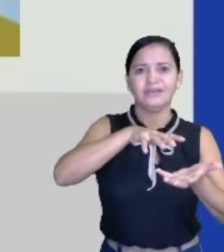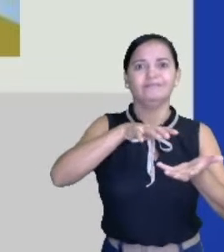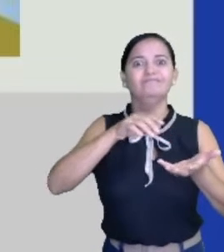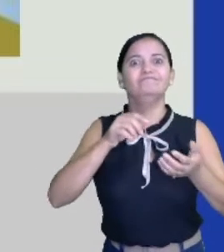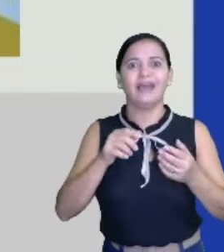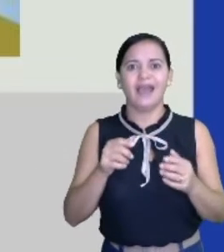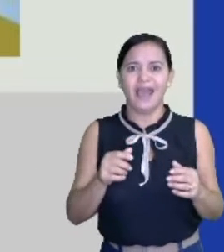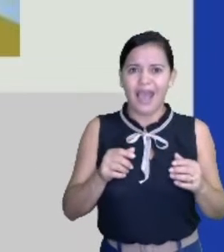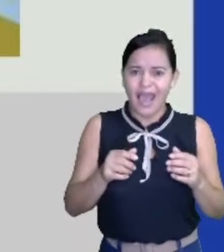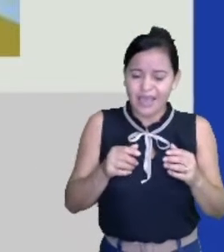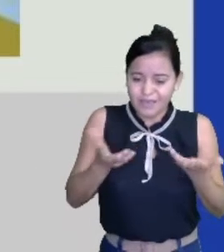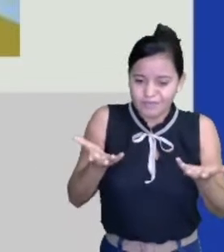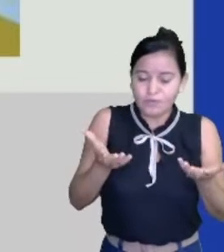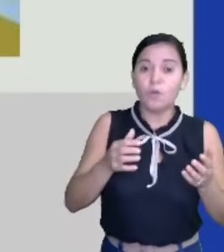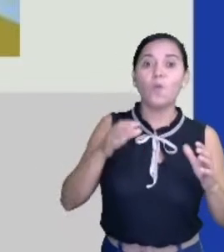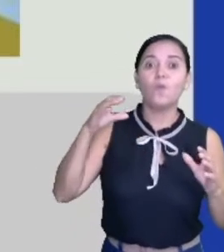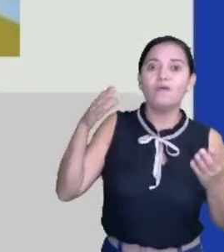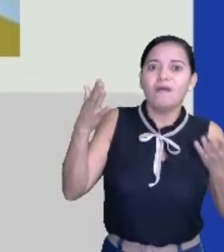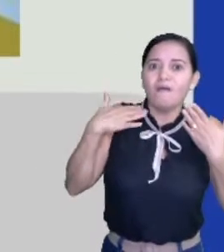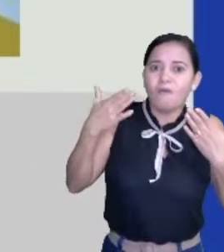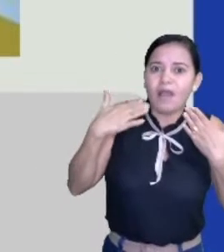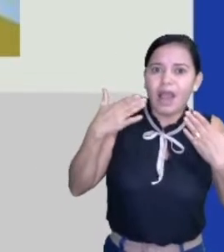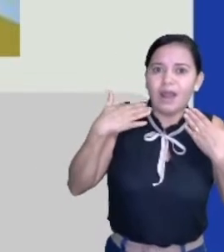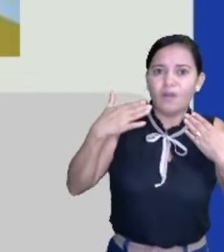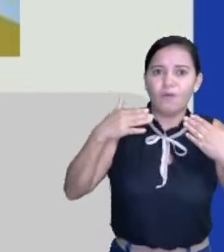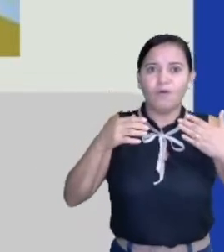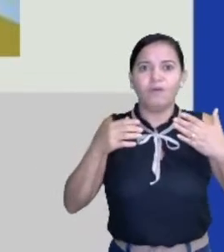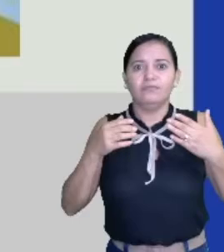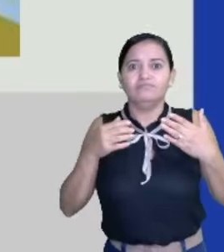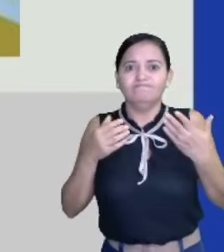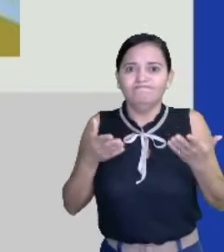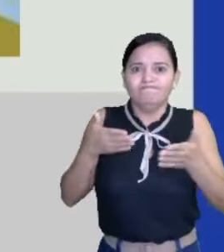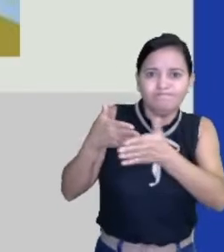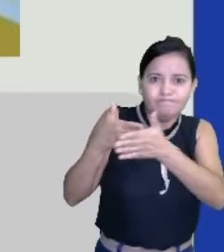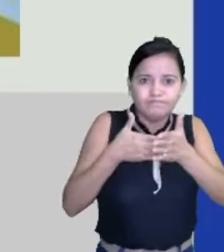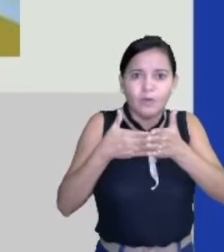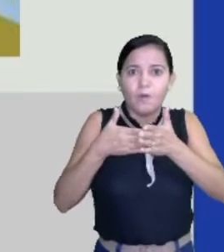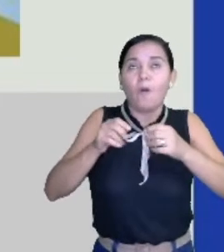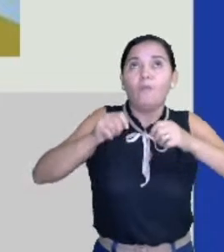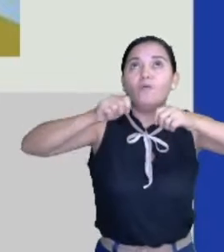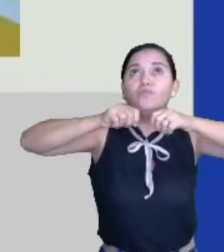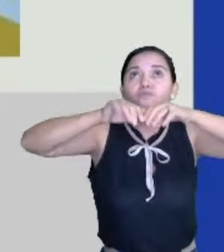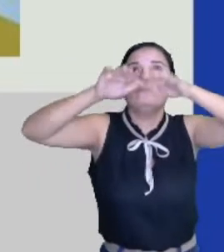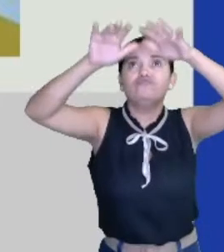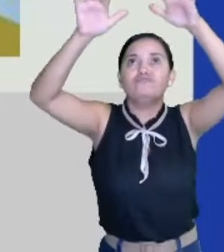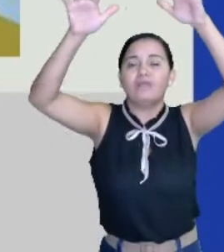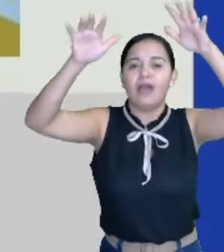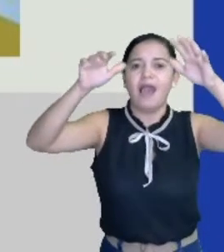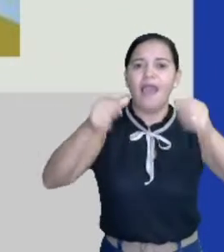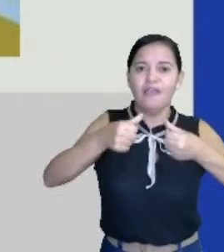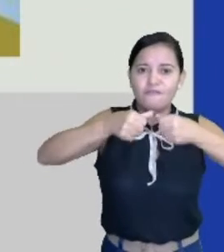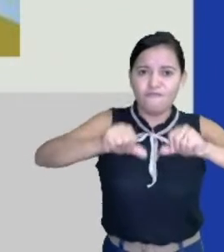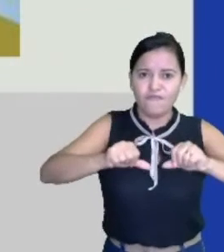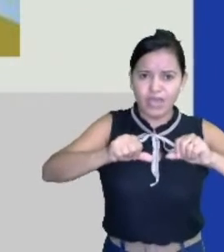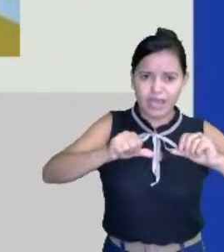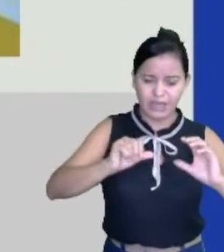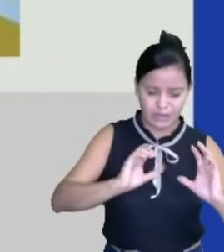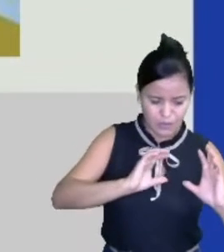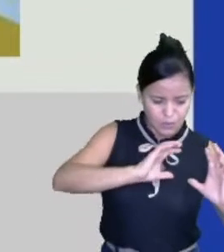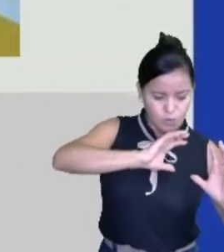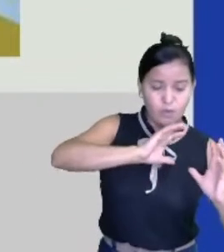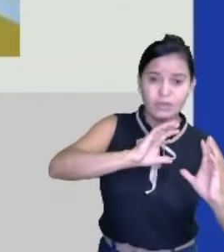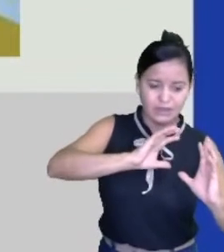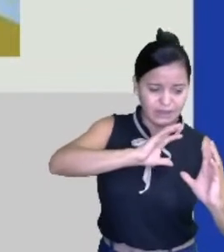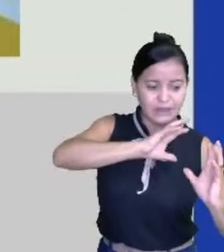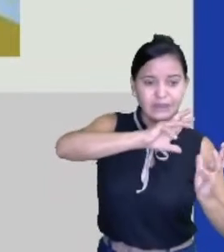com que esse calor não vá ser disperso, não vá ser o quê? Levado para o espaço. Então ele se mantém como se fosse um cobertor quentinho,